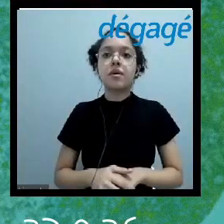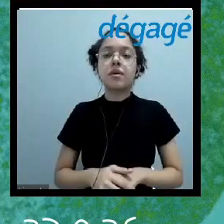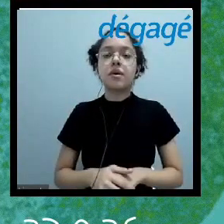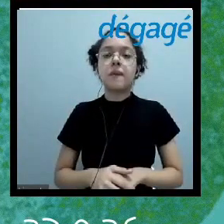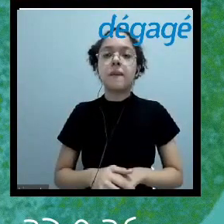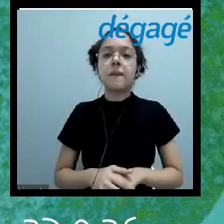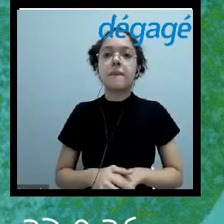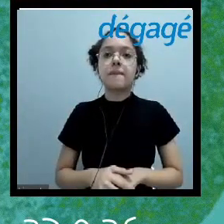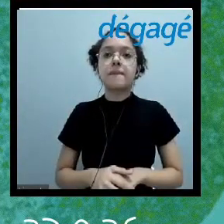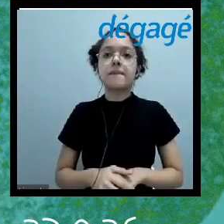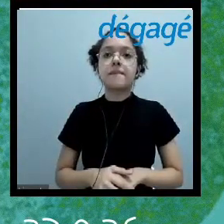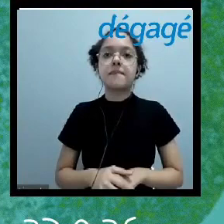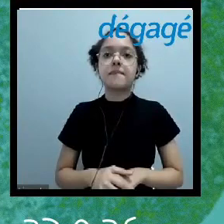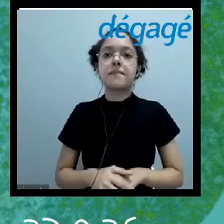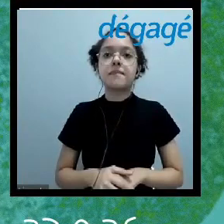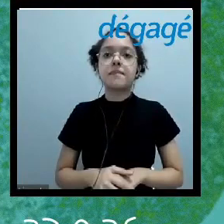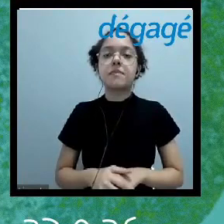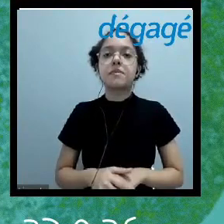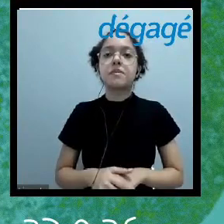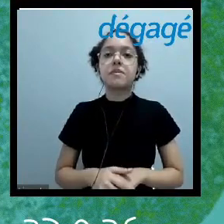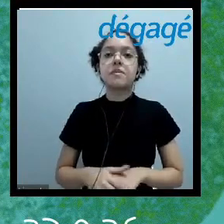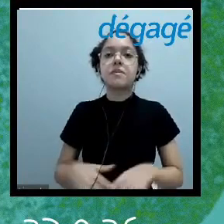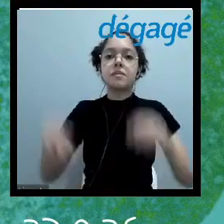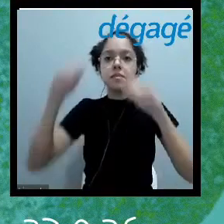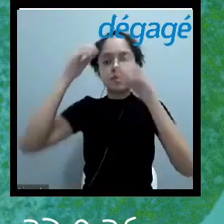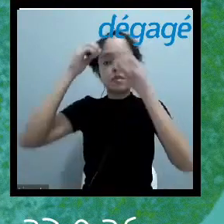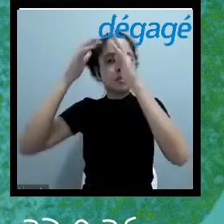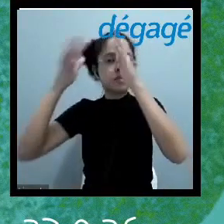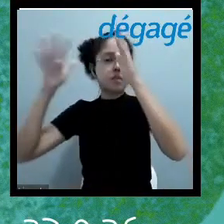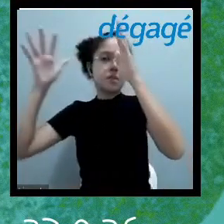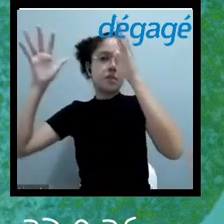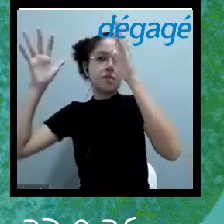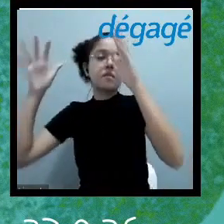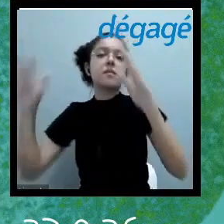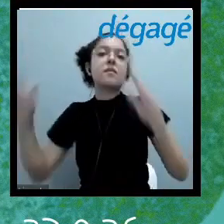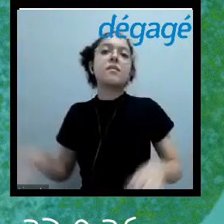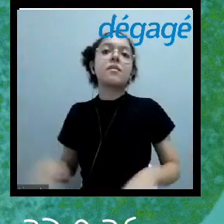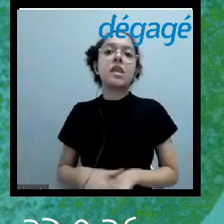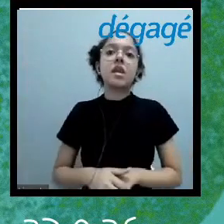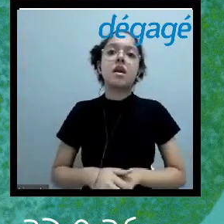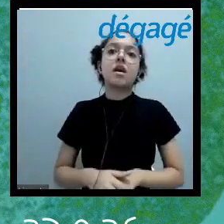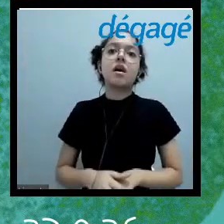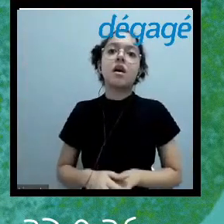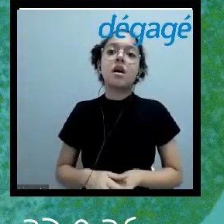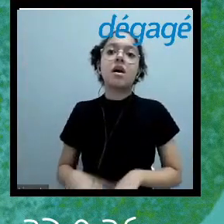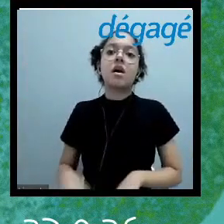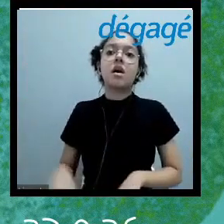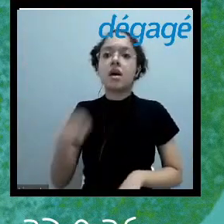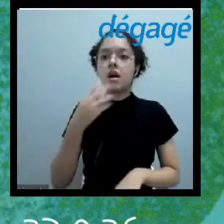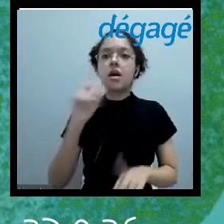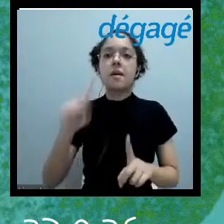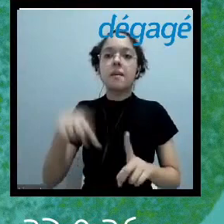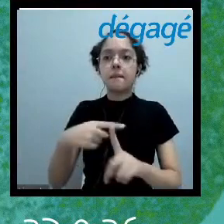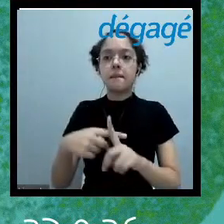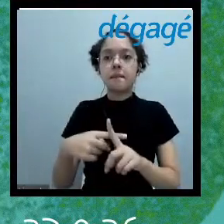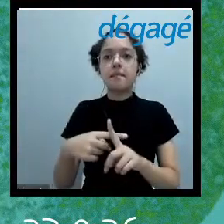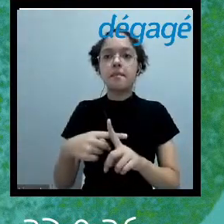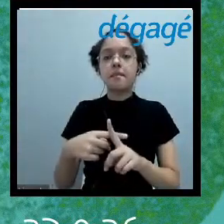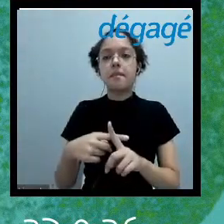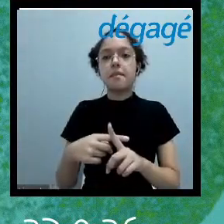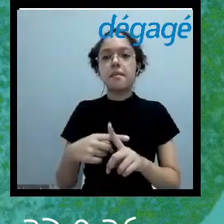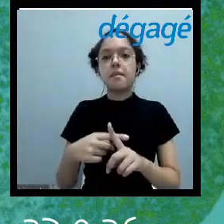desses conhecimentos, eu concordo que existe uma coisa super benéfica com isso. Também tem uma história de que dizem